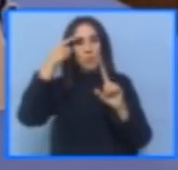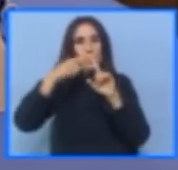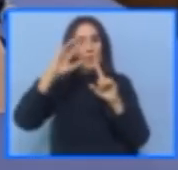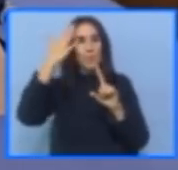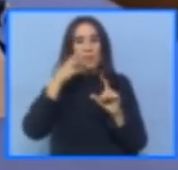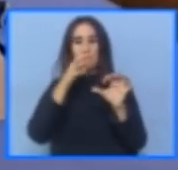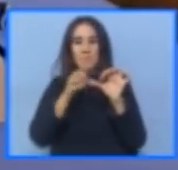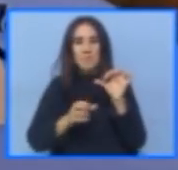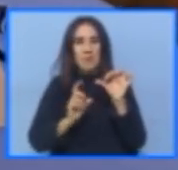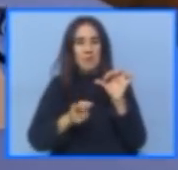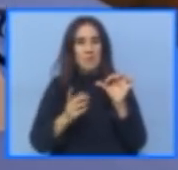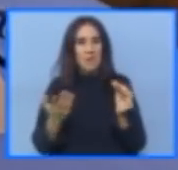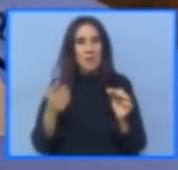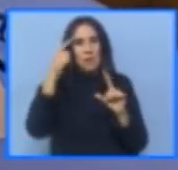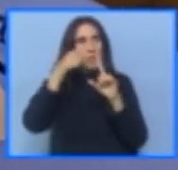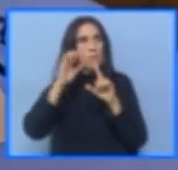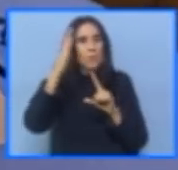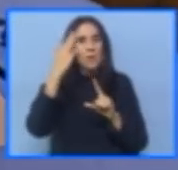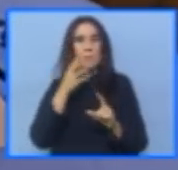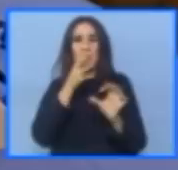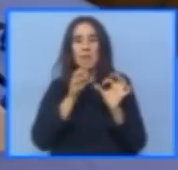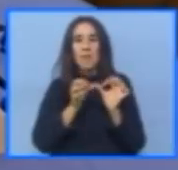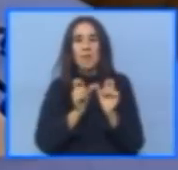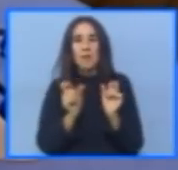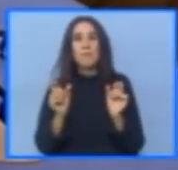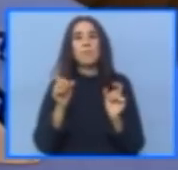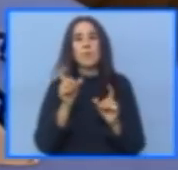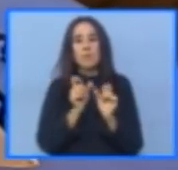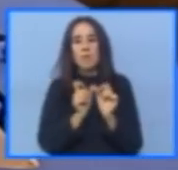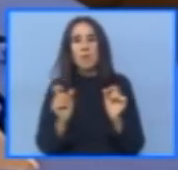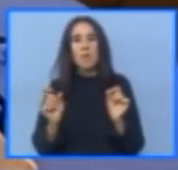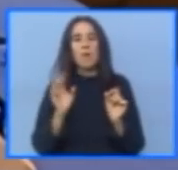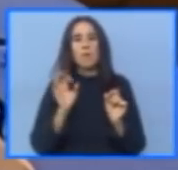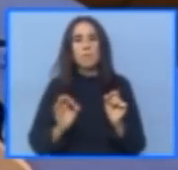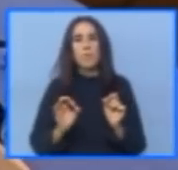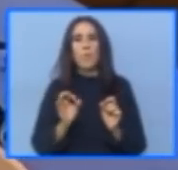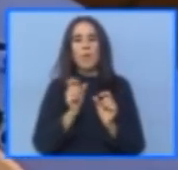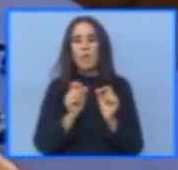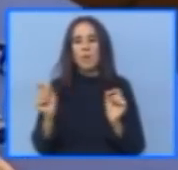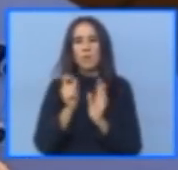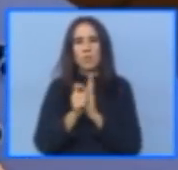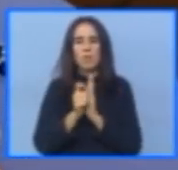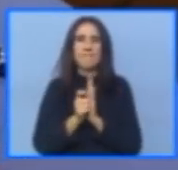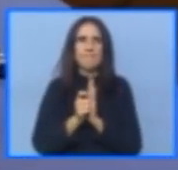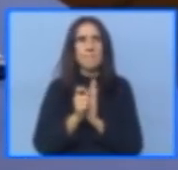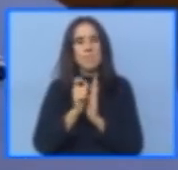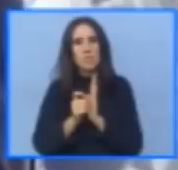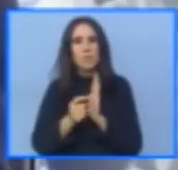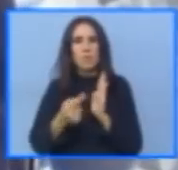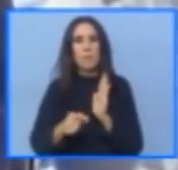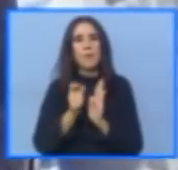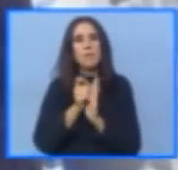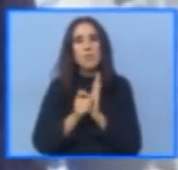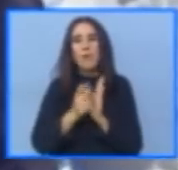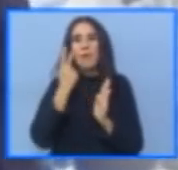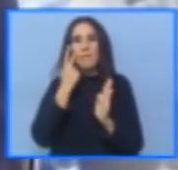da mensagem, é esse o grande objetivo da palavra, porque a palavra é na sua origem não simplesmente uma palavra escrita, claro que escrita, mas uma palavra escrita